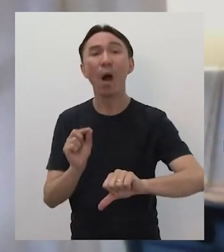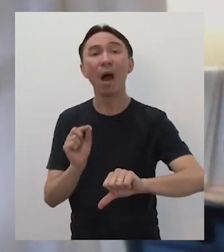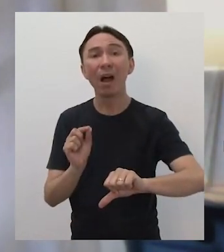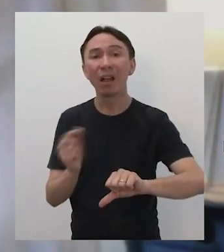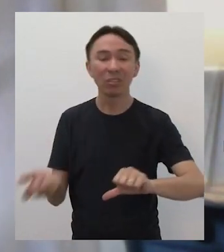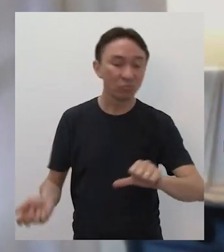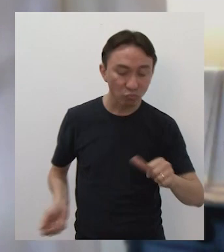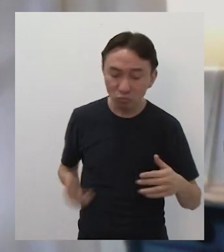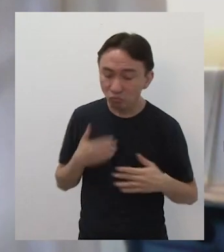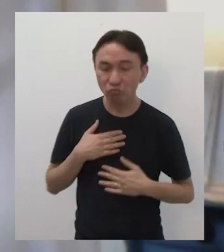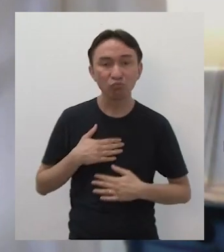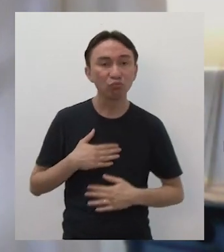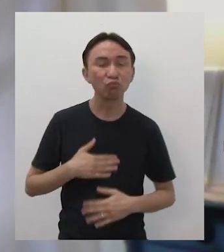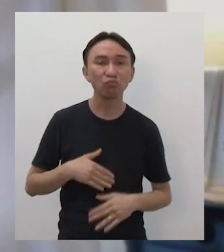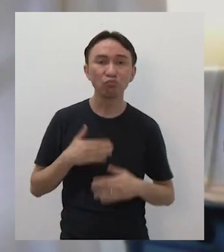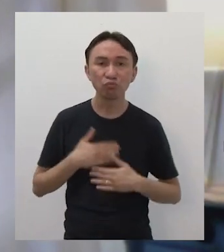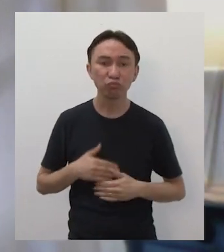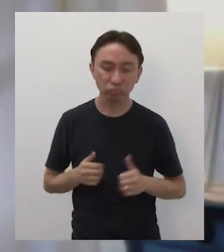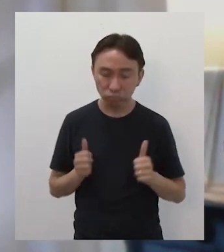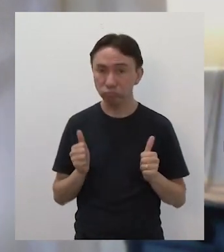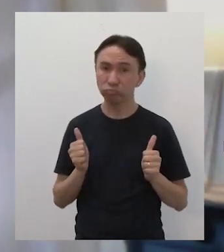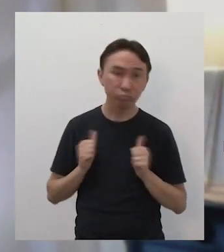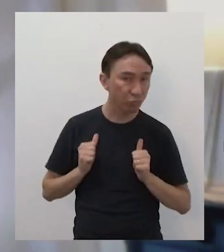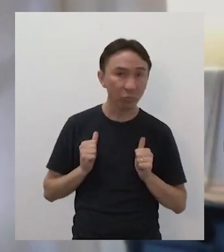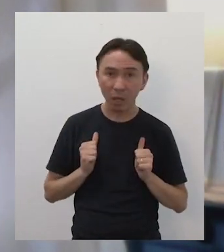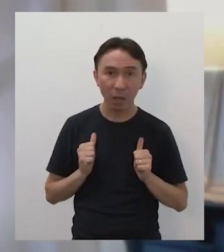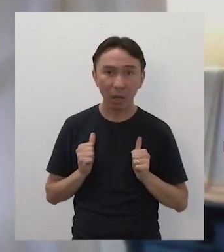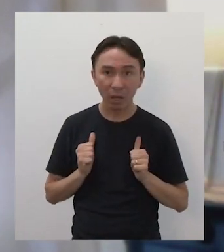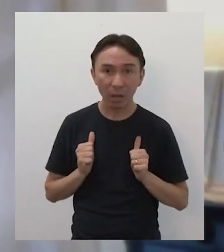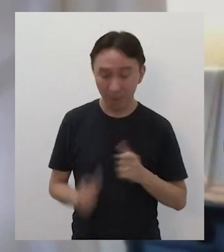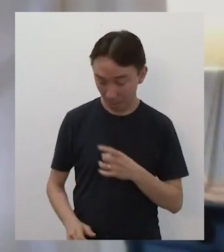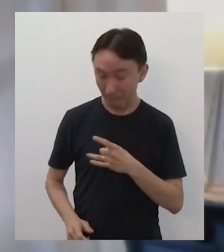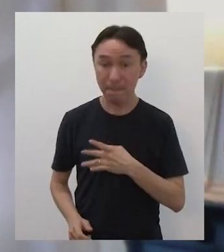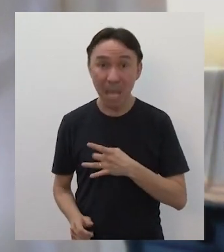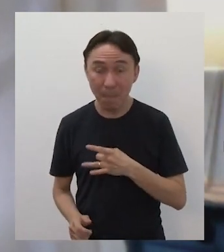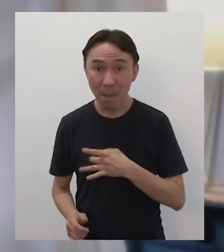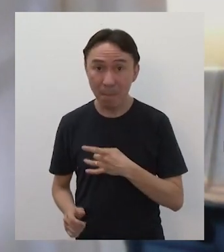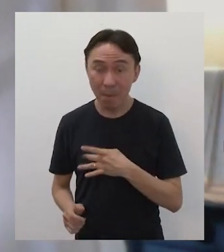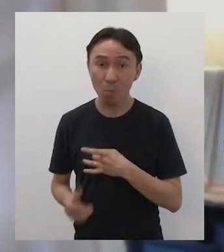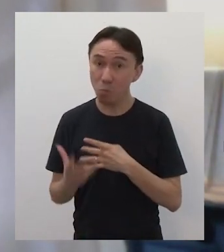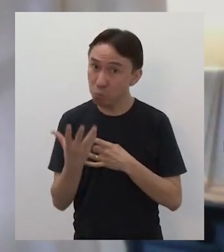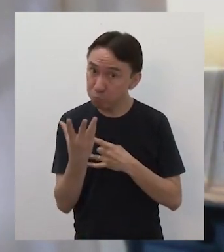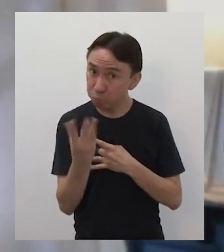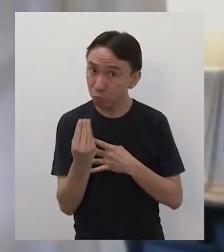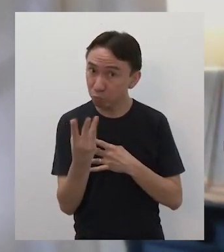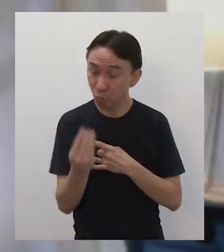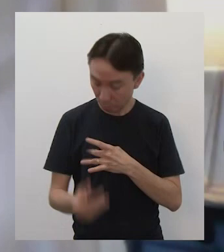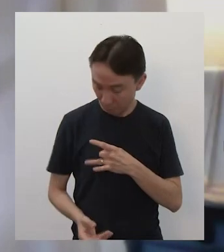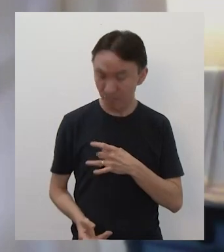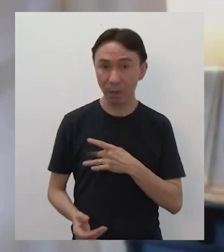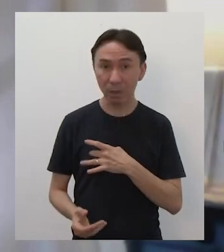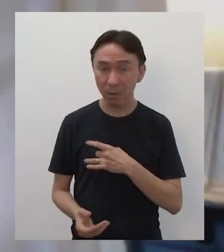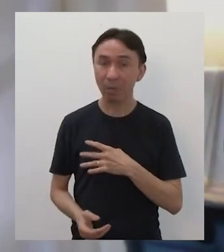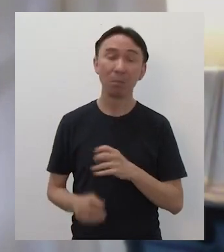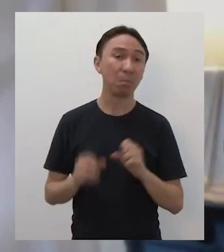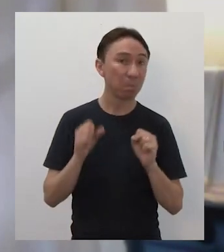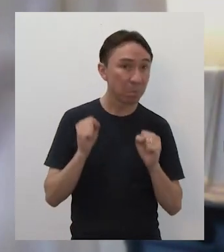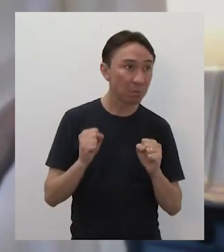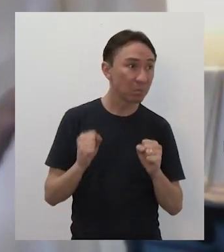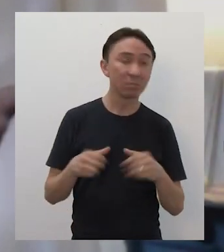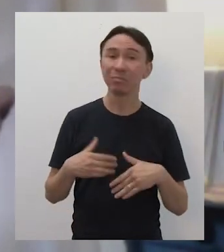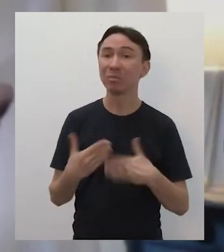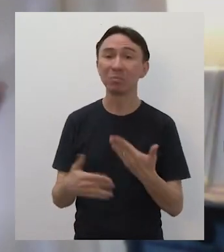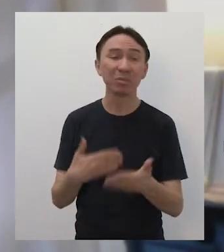Então, o medo excessivo, muitas vezes, coloca a professora Andréa, ele pode nos levar para uma situação assim